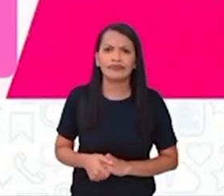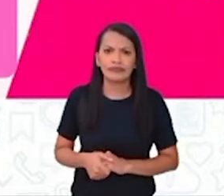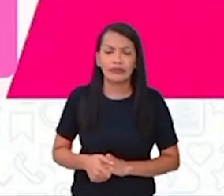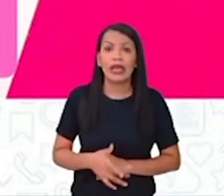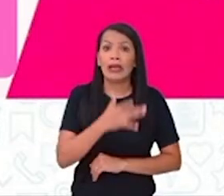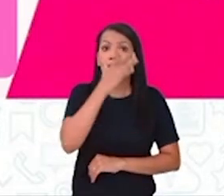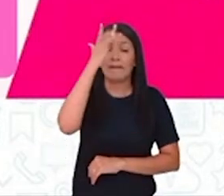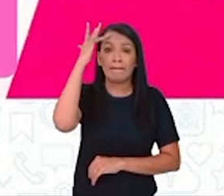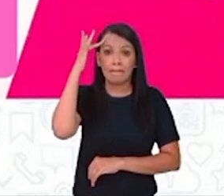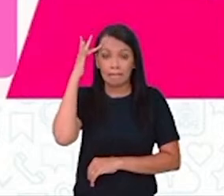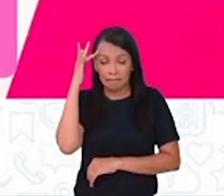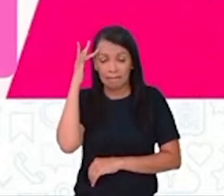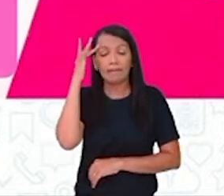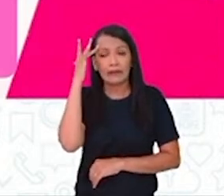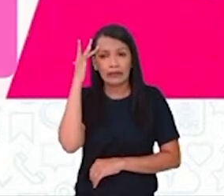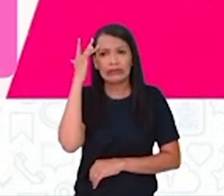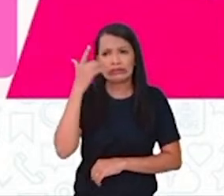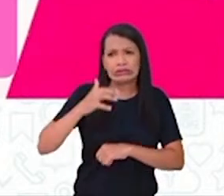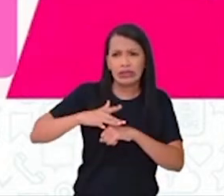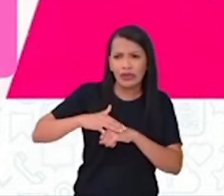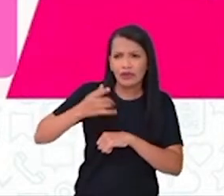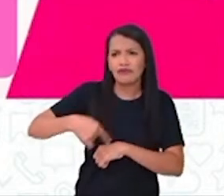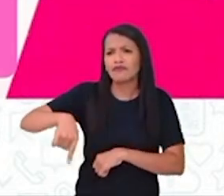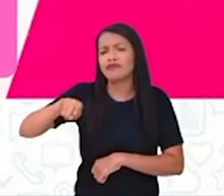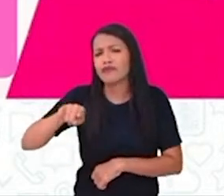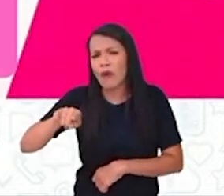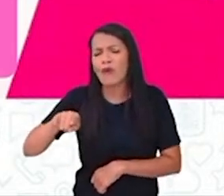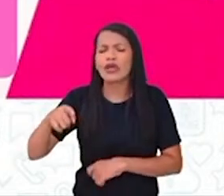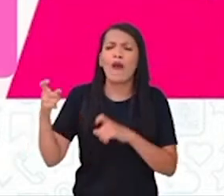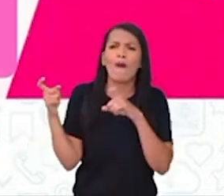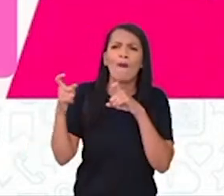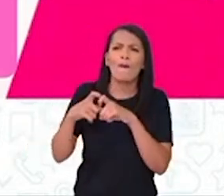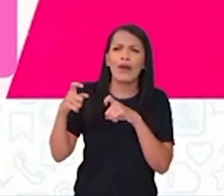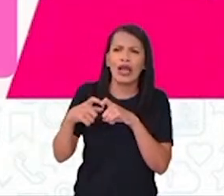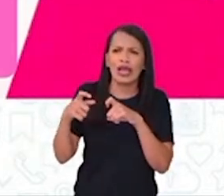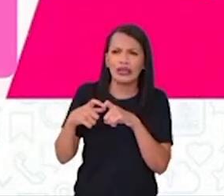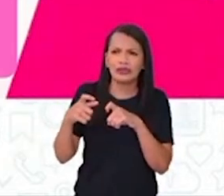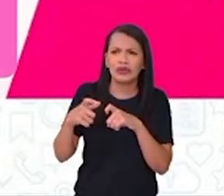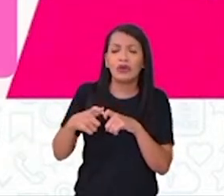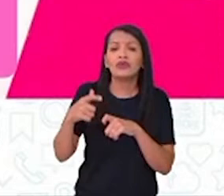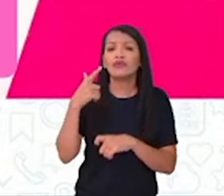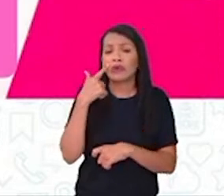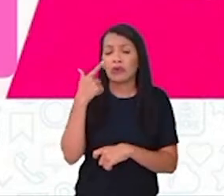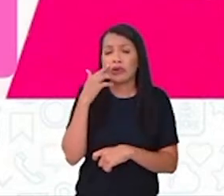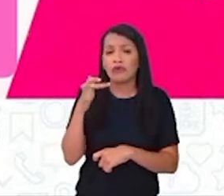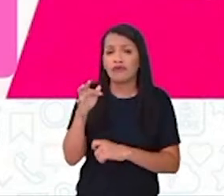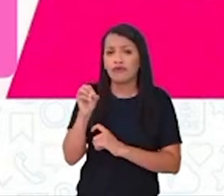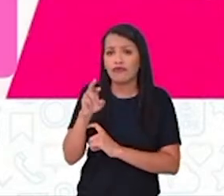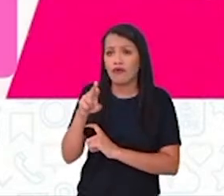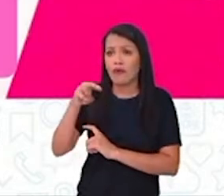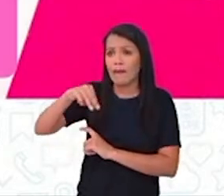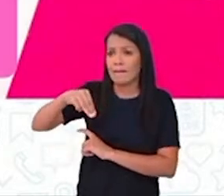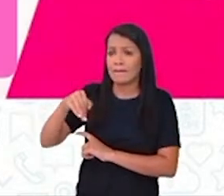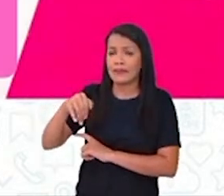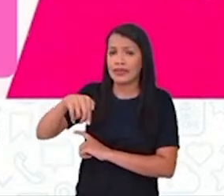mãos. Foi todo picado logo depois de pisar no formigueiro. Veja, é a mesma palavra, mas, a depender